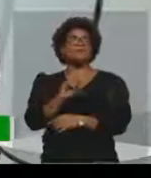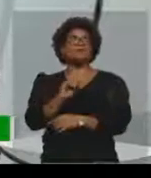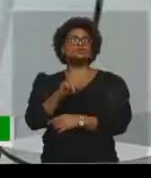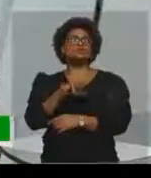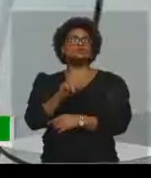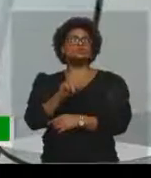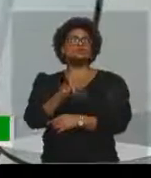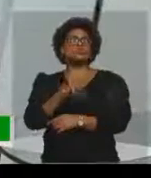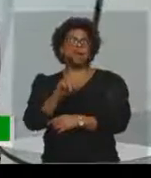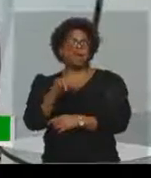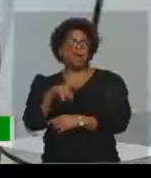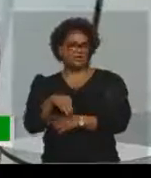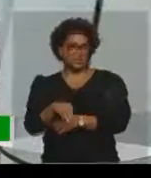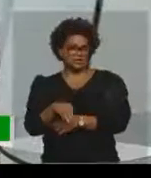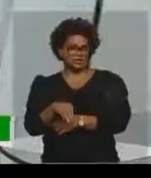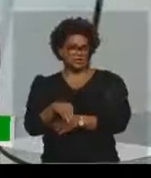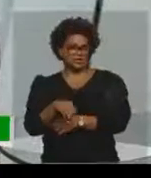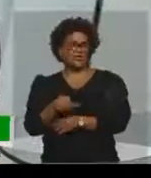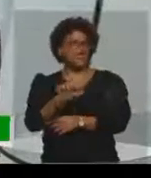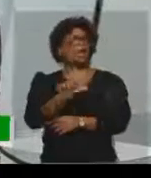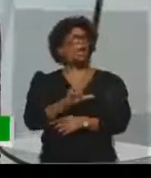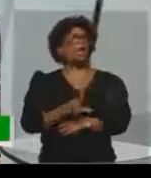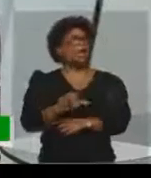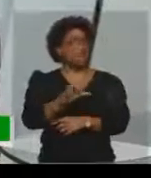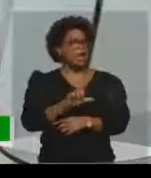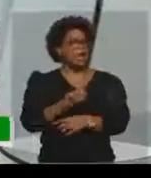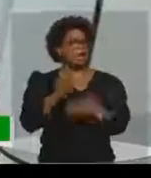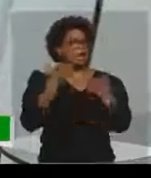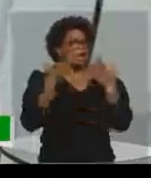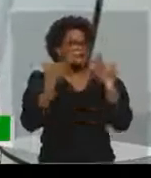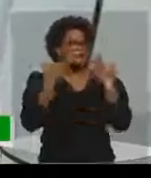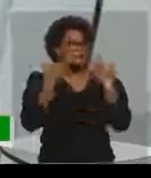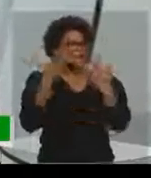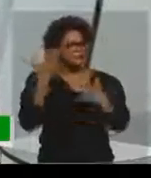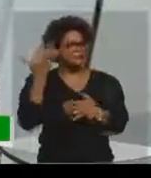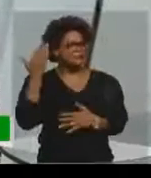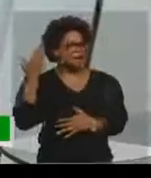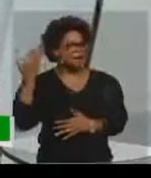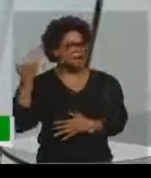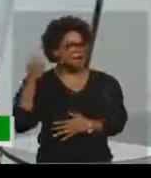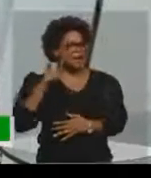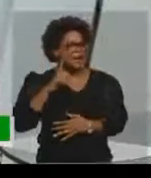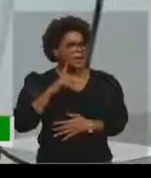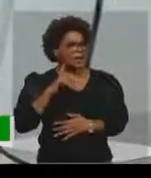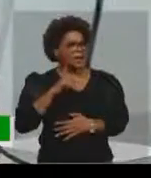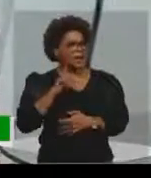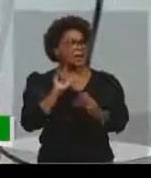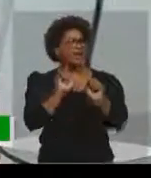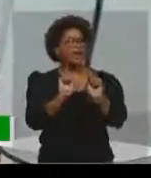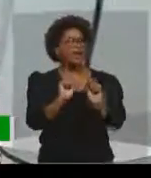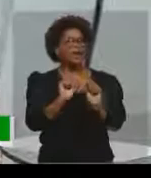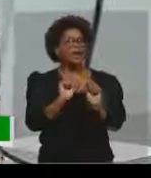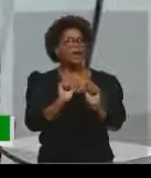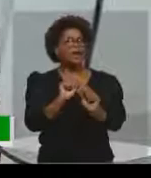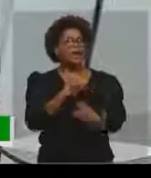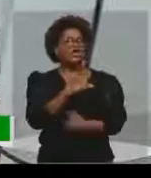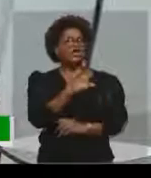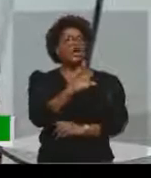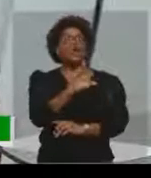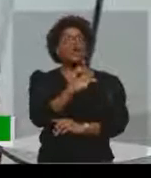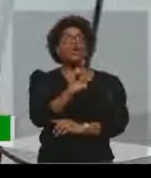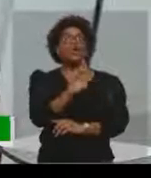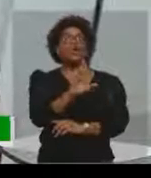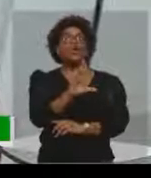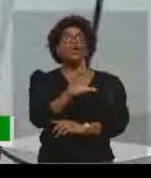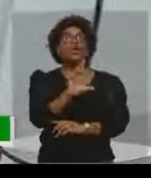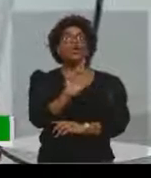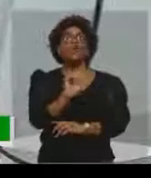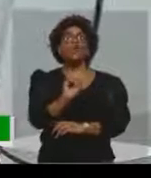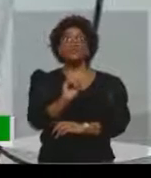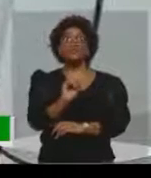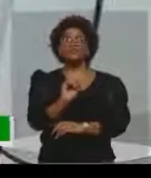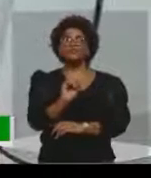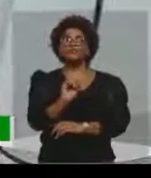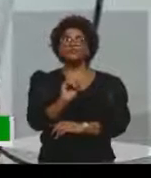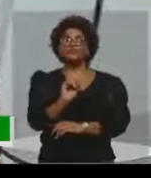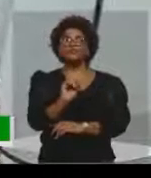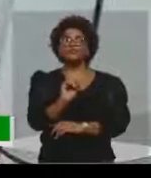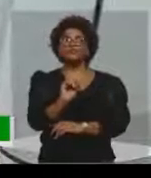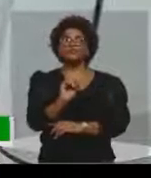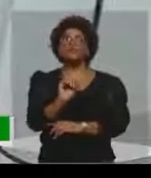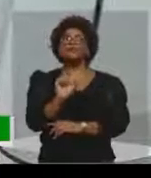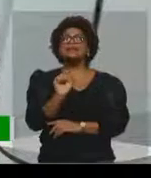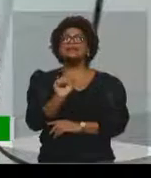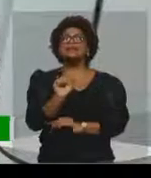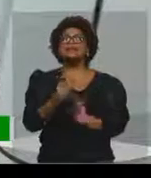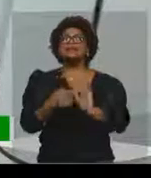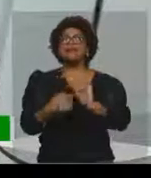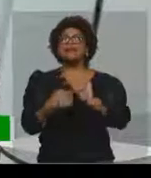tem a presença do coro que funcionava como um narrador lá, né, na Grécia Antiga. Mas